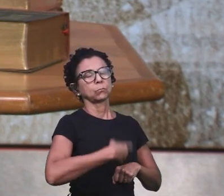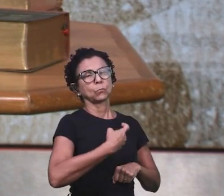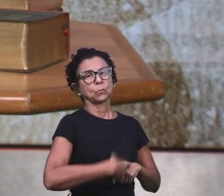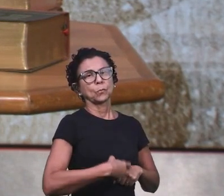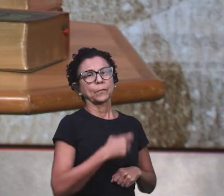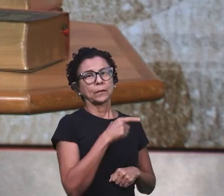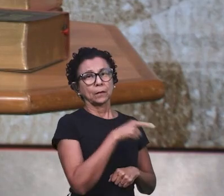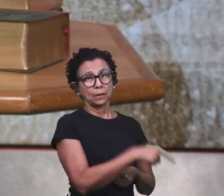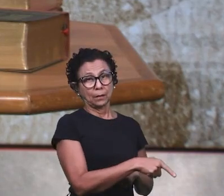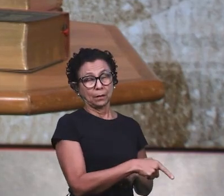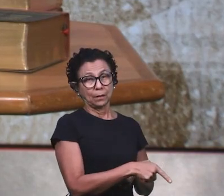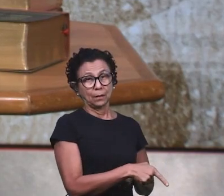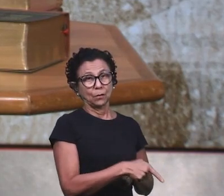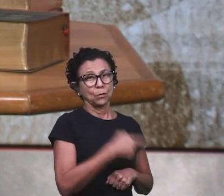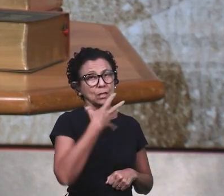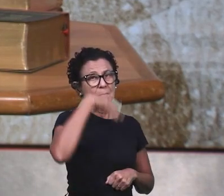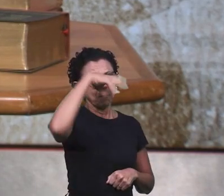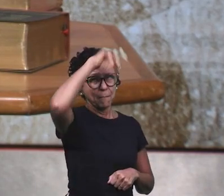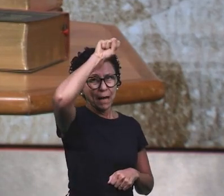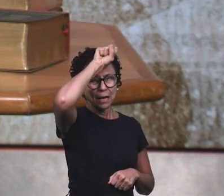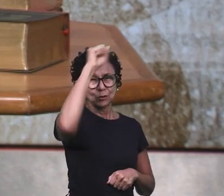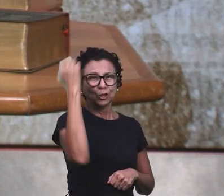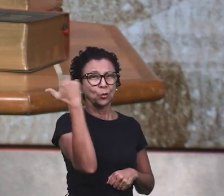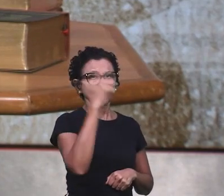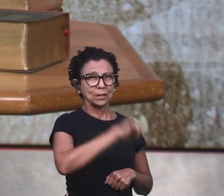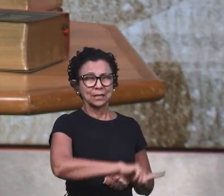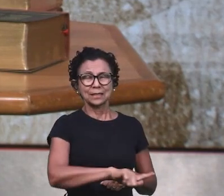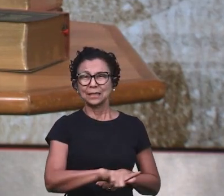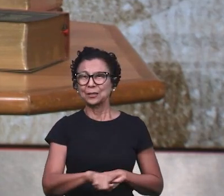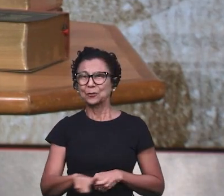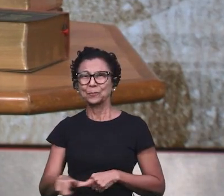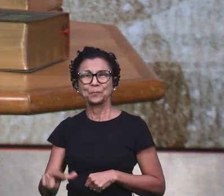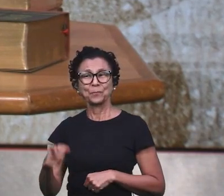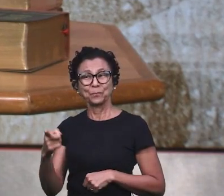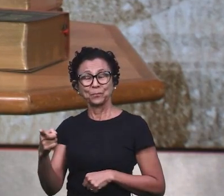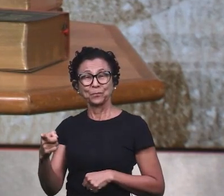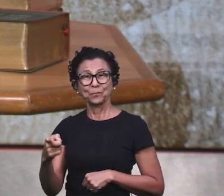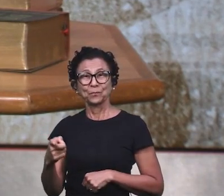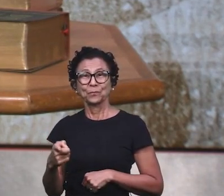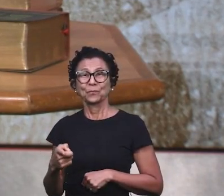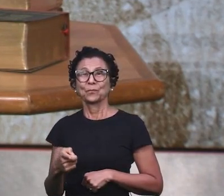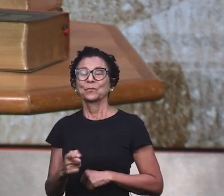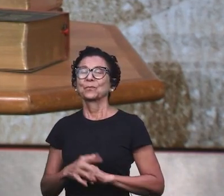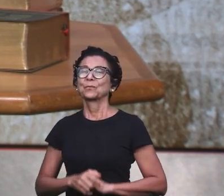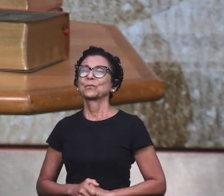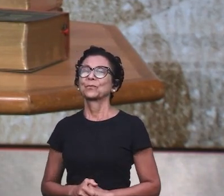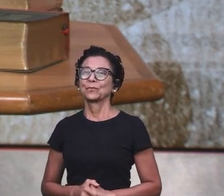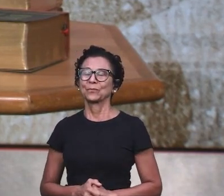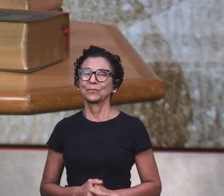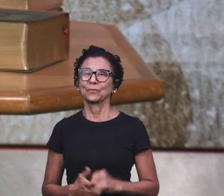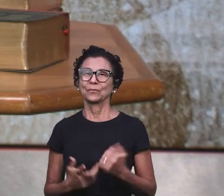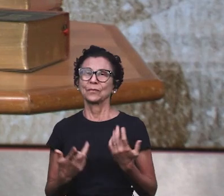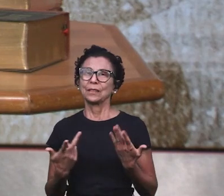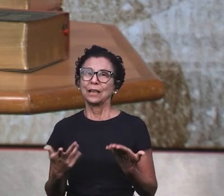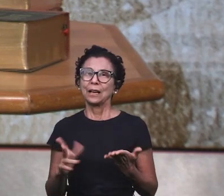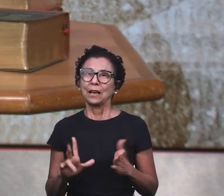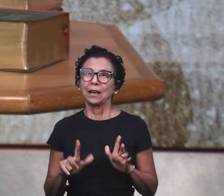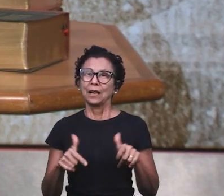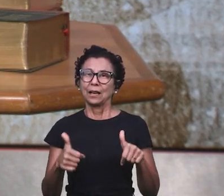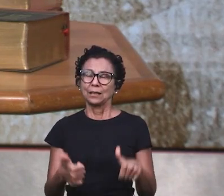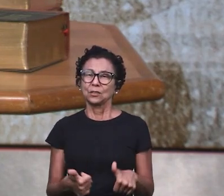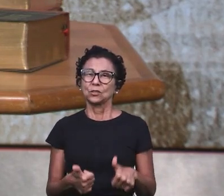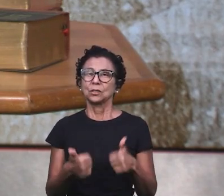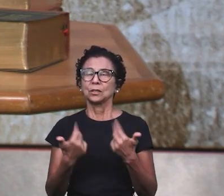esse sinal, e eles foram a Faraó e disseram: olha, isso é o dedo de Deus. Mas o coração de Faraó